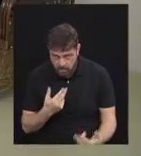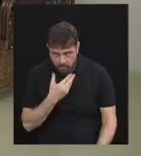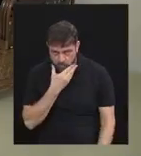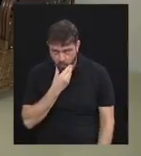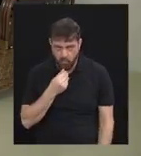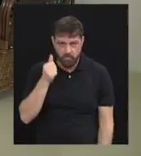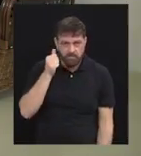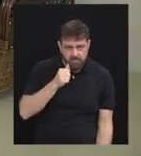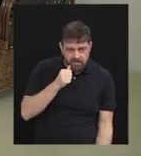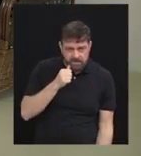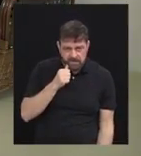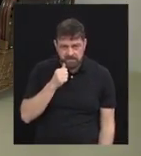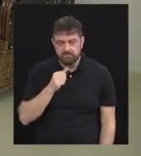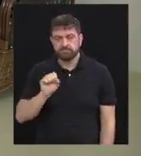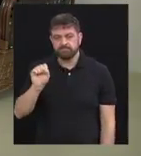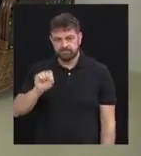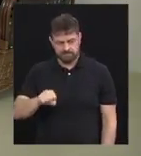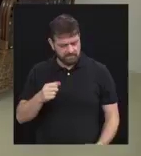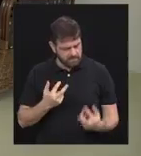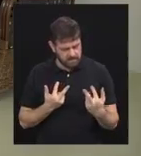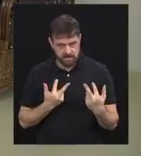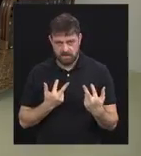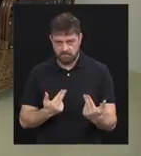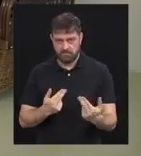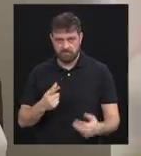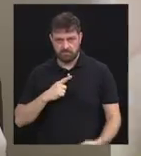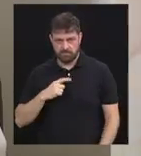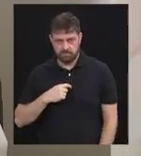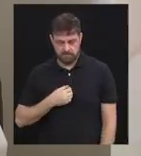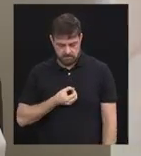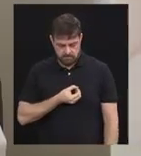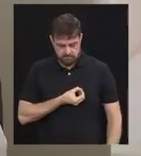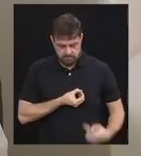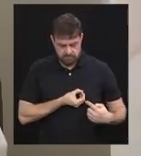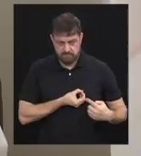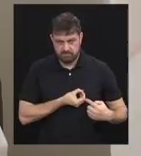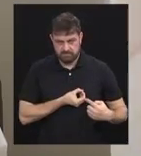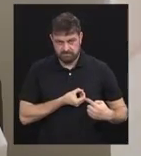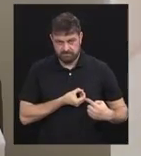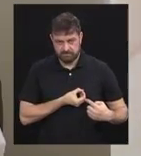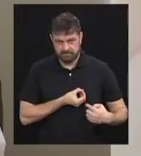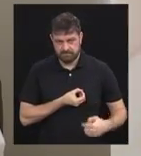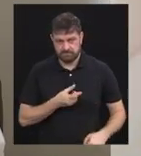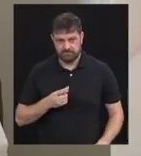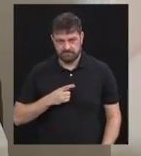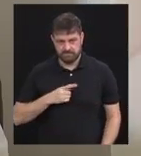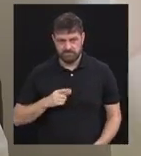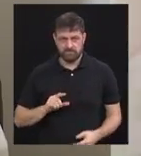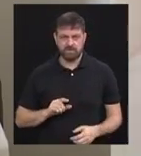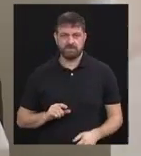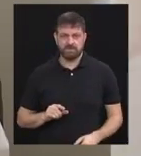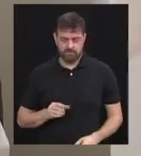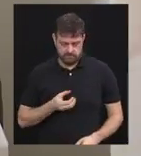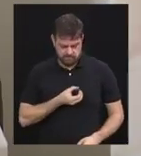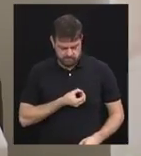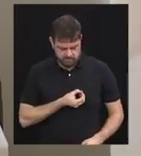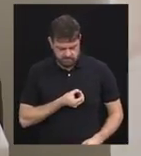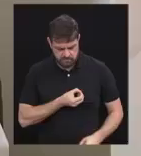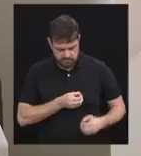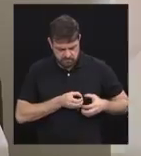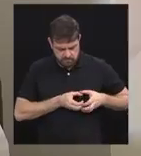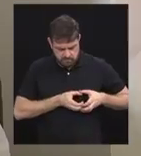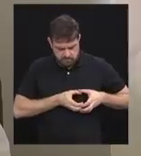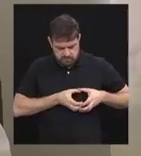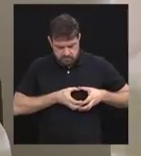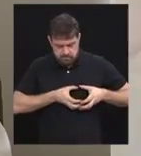não? Sim, normalmente é a mesma coisa, só para aparecimento, o mais importante, aparecimento do nódulo que